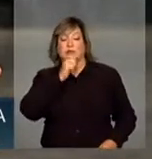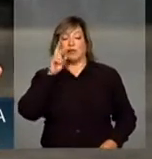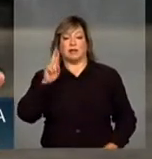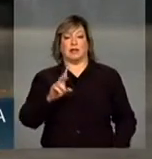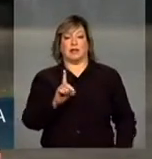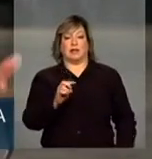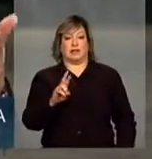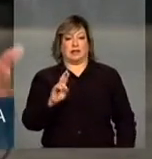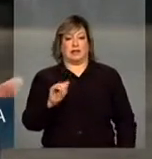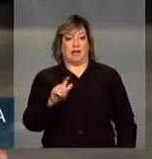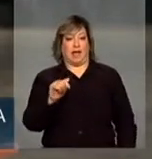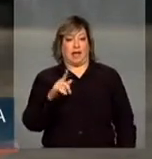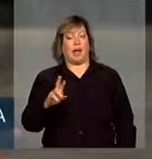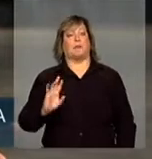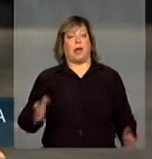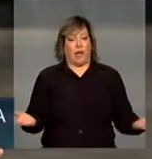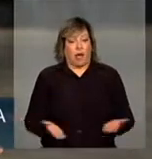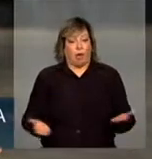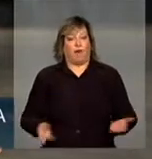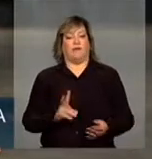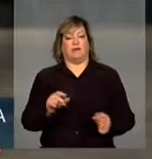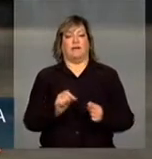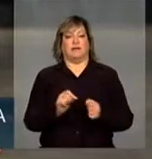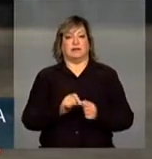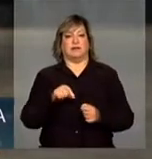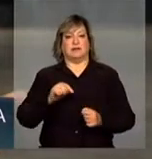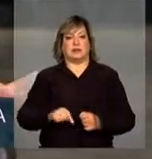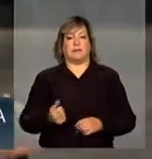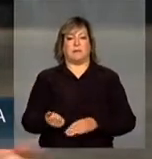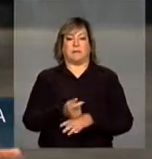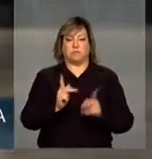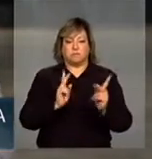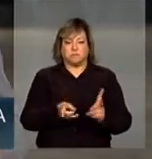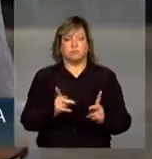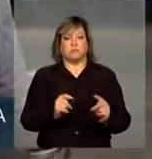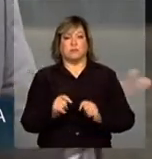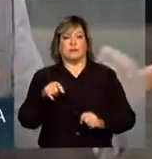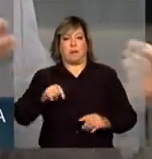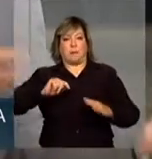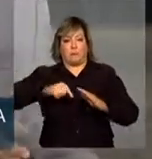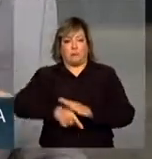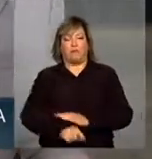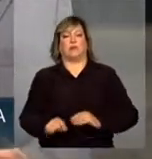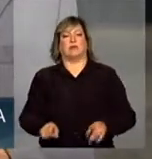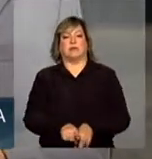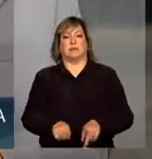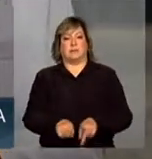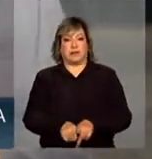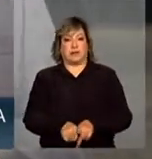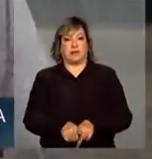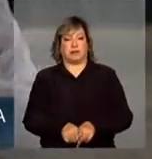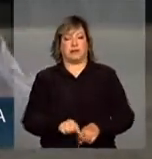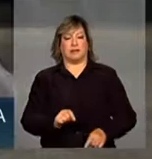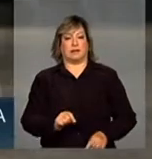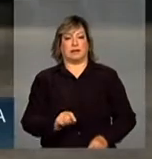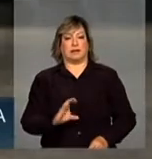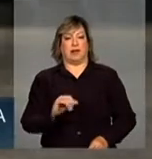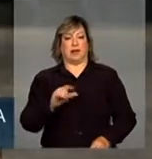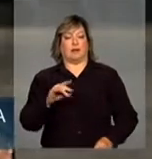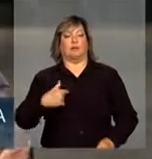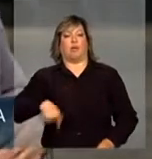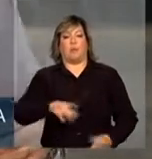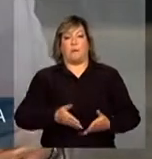vamos dragar para preservar essa profundidade e, evidentemente, o calado, né, dos nossos